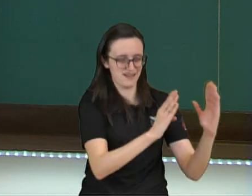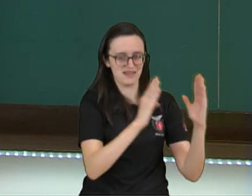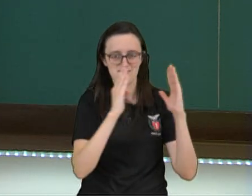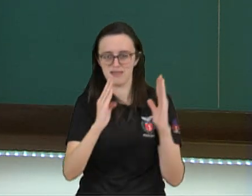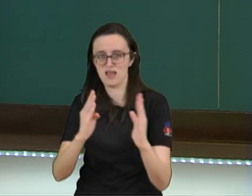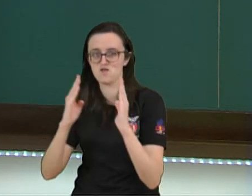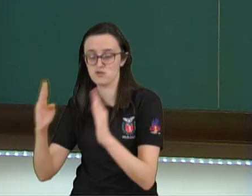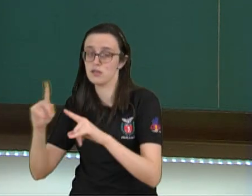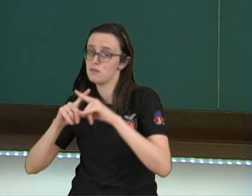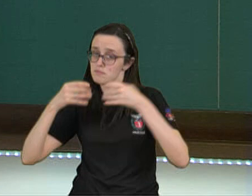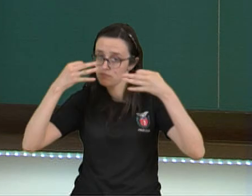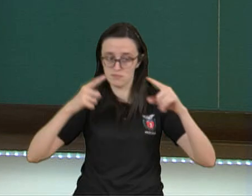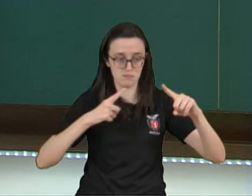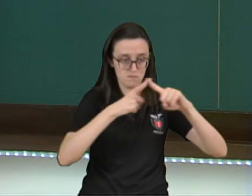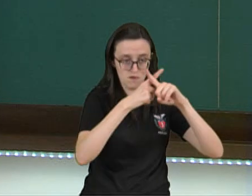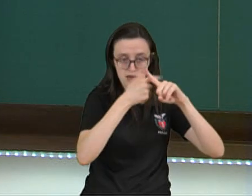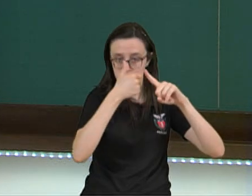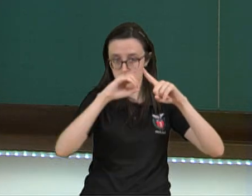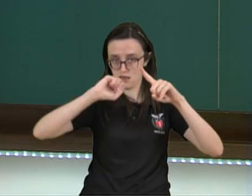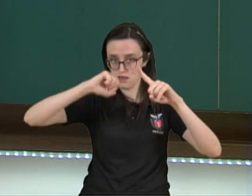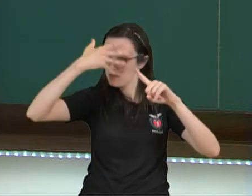ela está em notação científica?